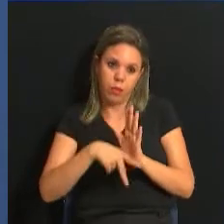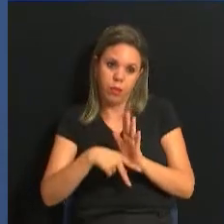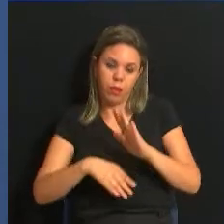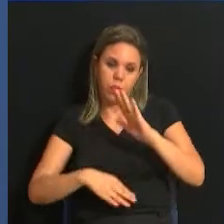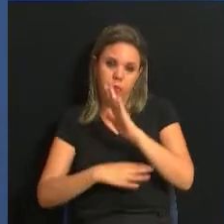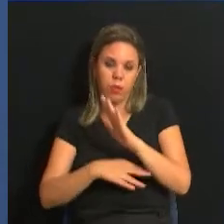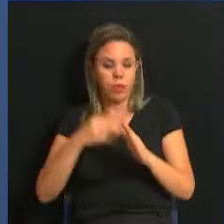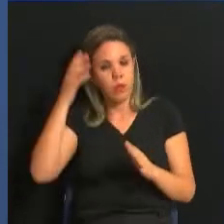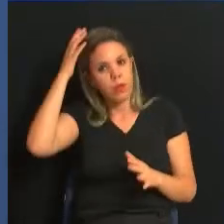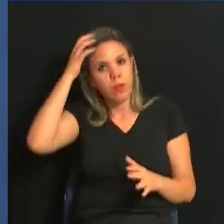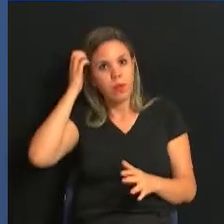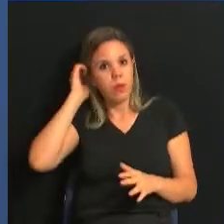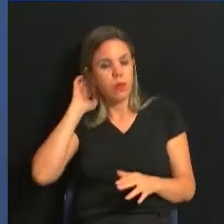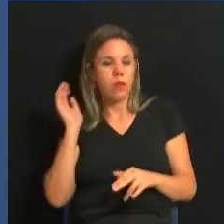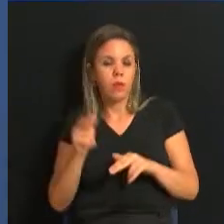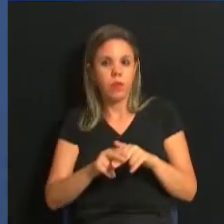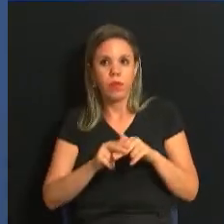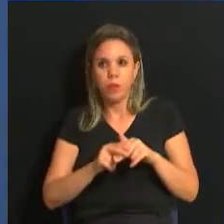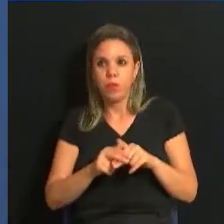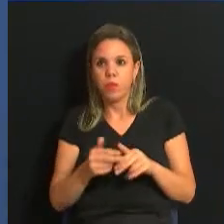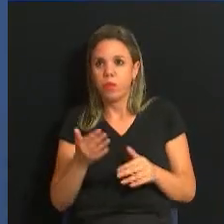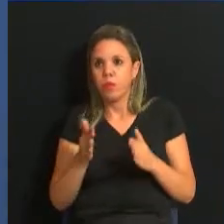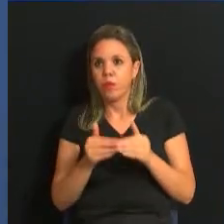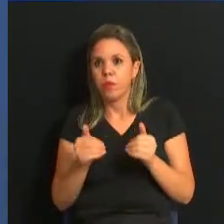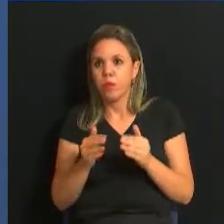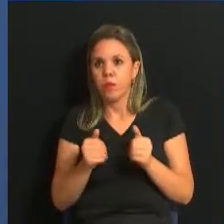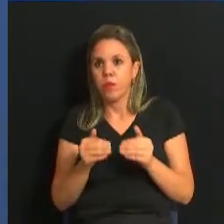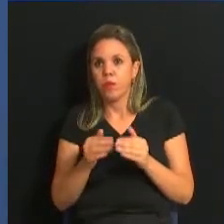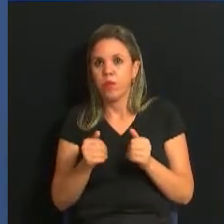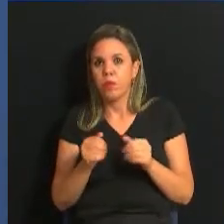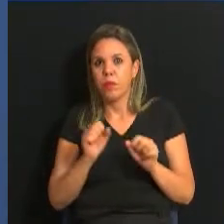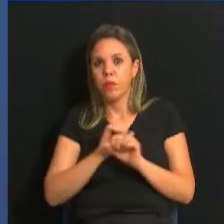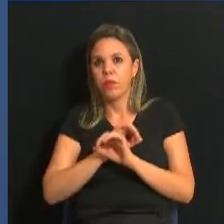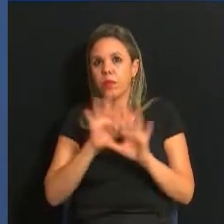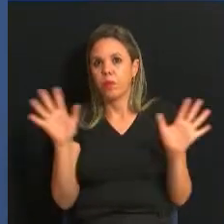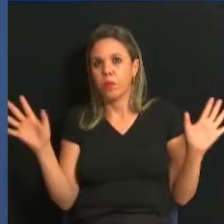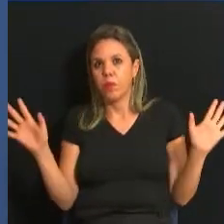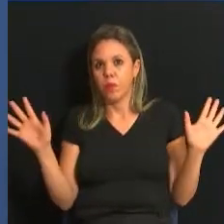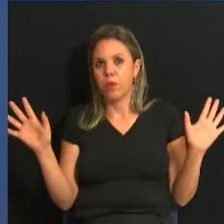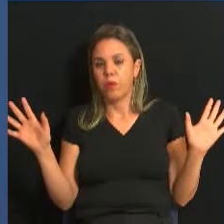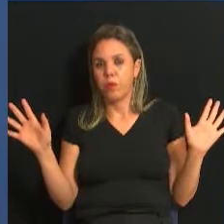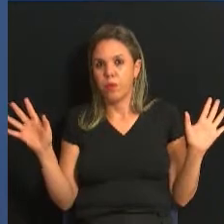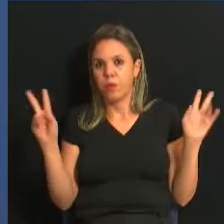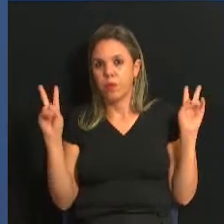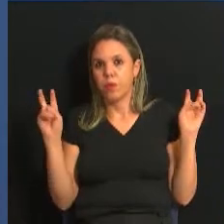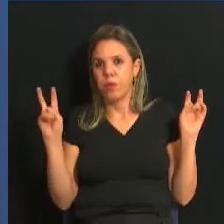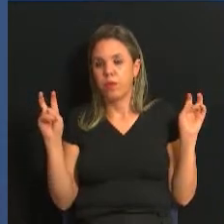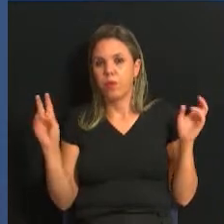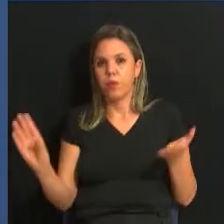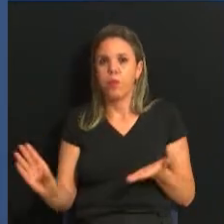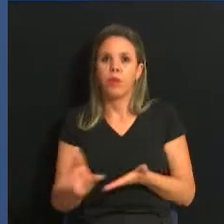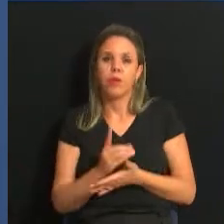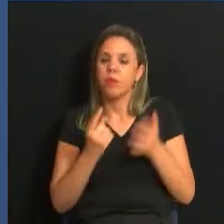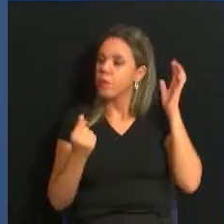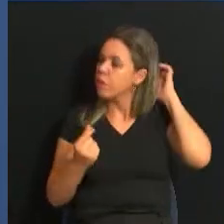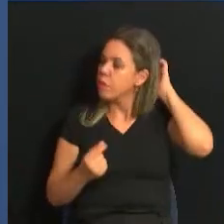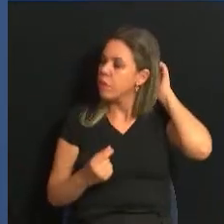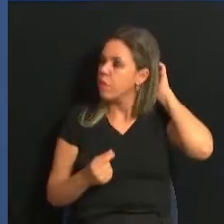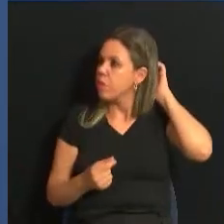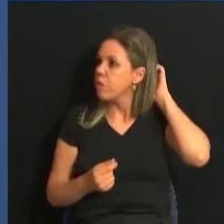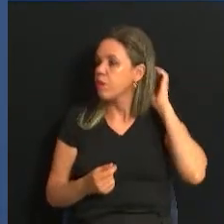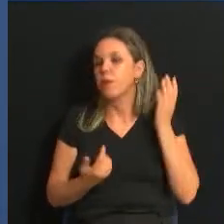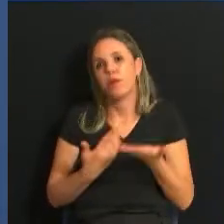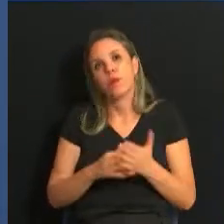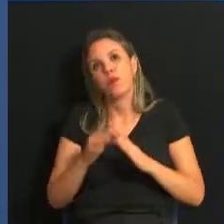Câmara justamente pedindo aí transparência a respeito dos recursos destinados às